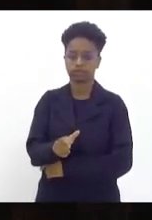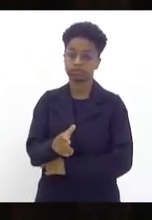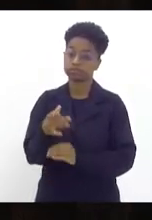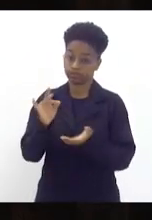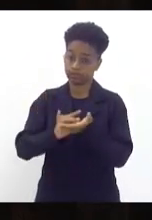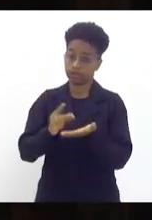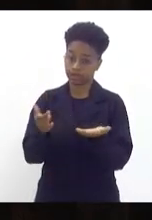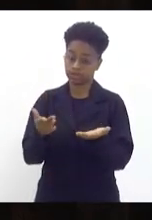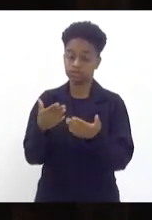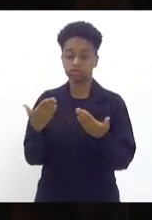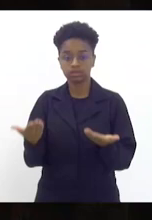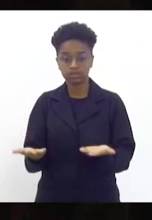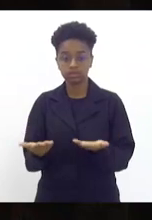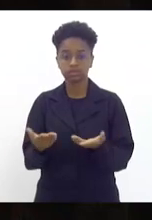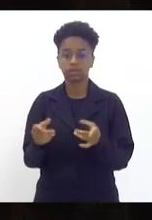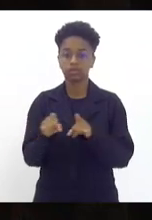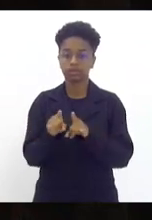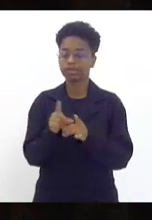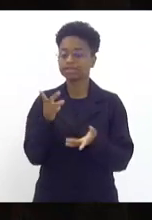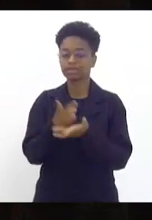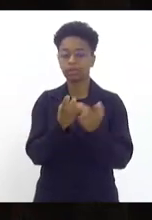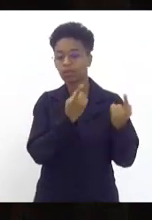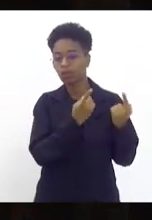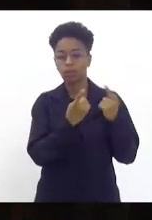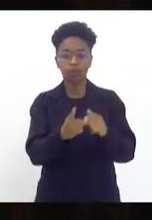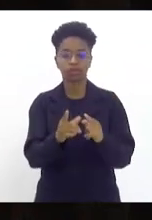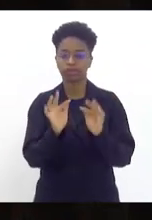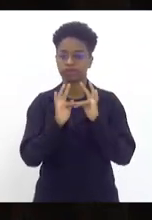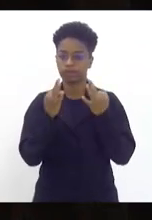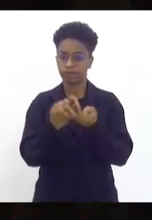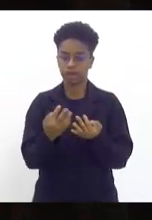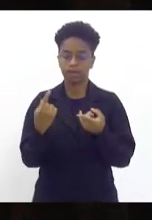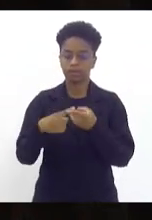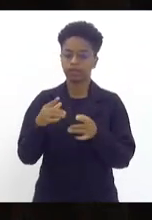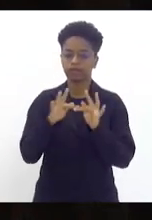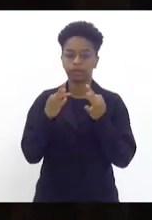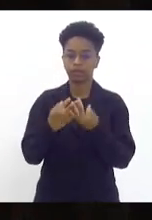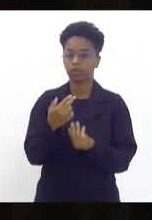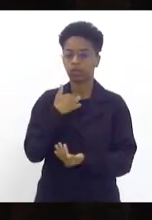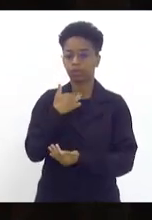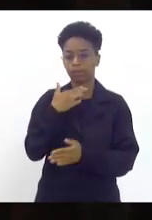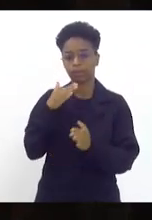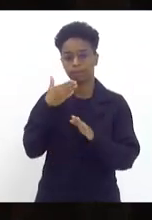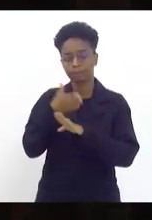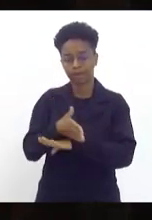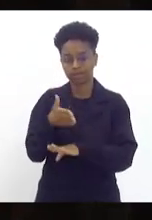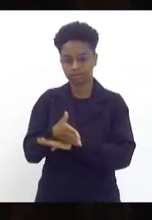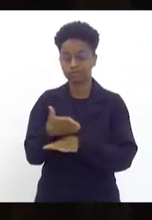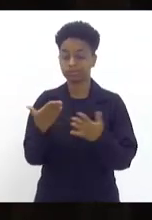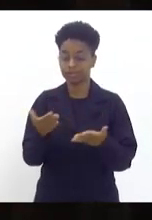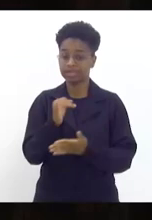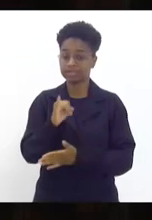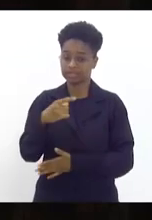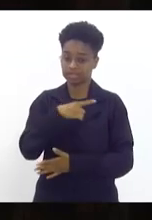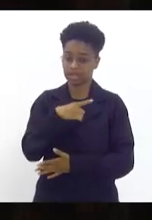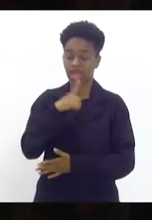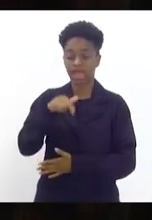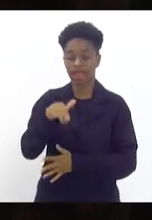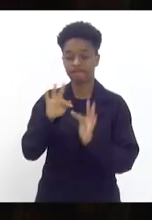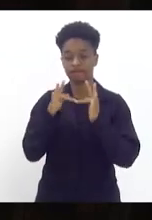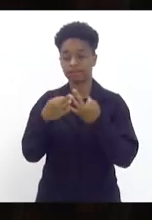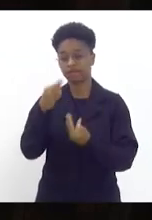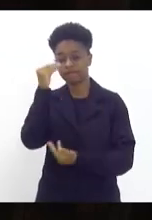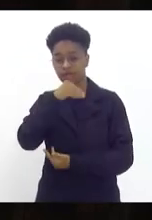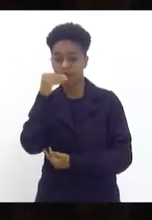isso sempre a revelia dos pais. Os pais não podem participar. Né? Tá? E se tiver, é o pai fraco, que não